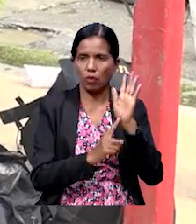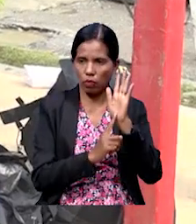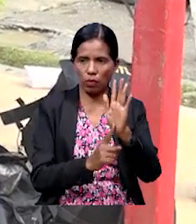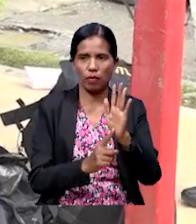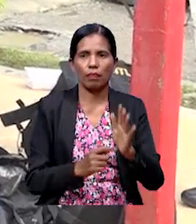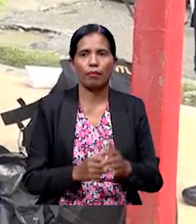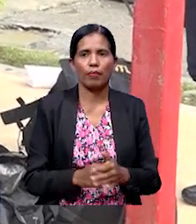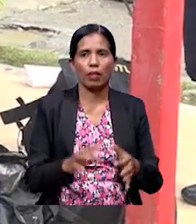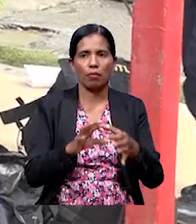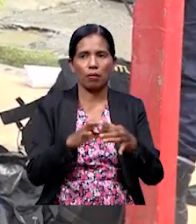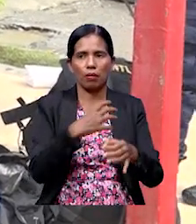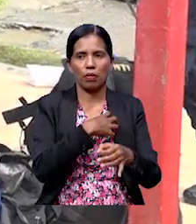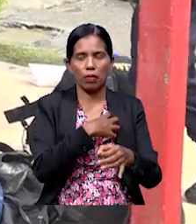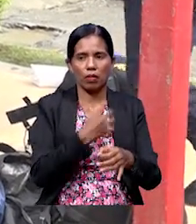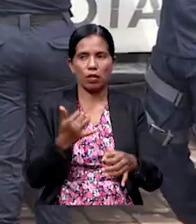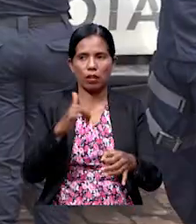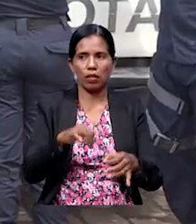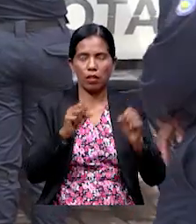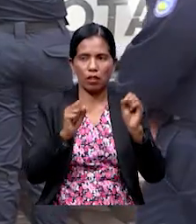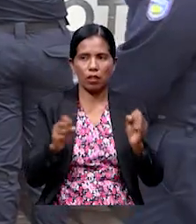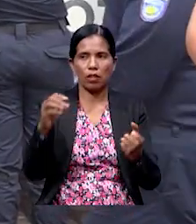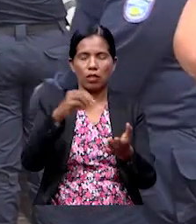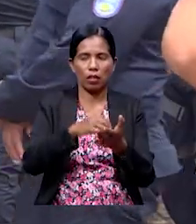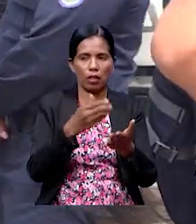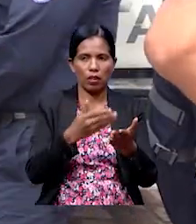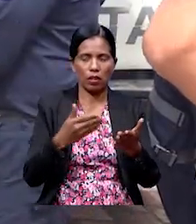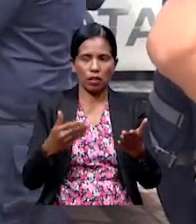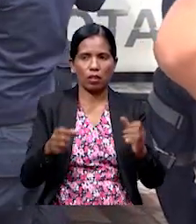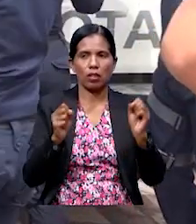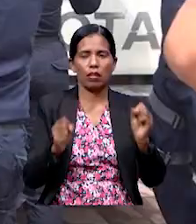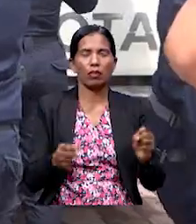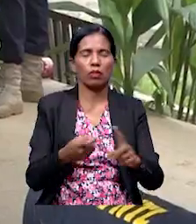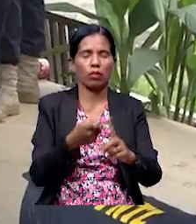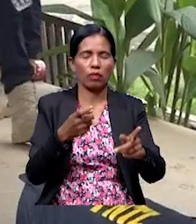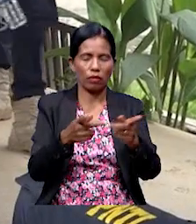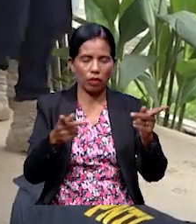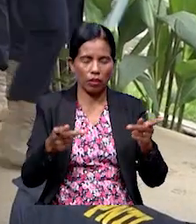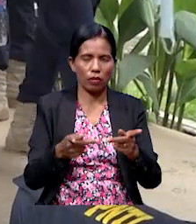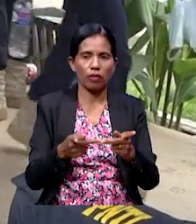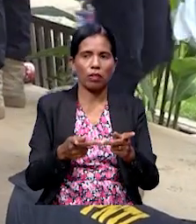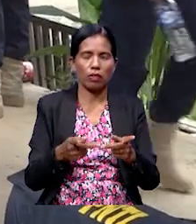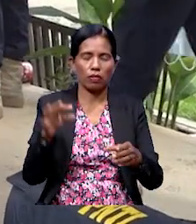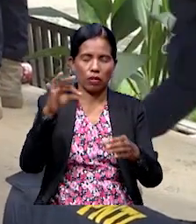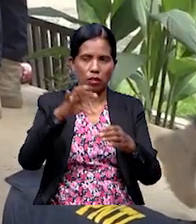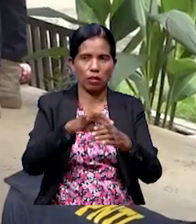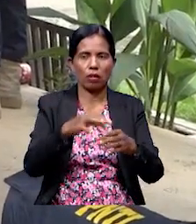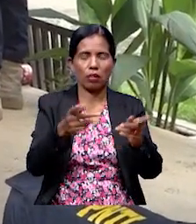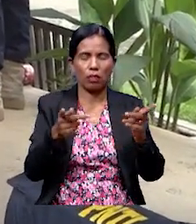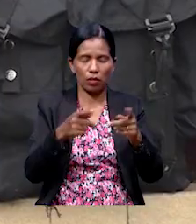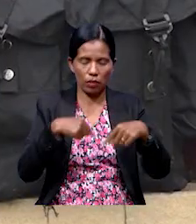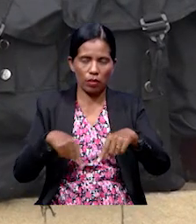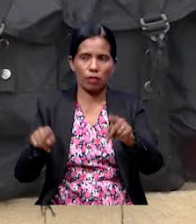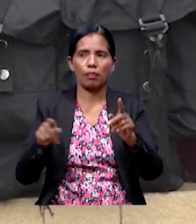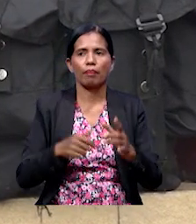Além de né, membro polícia Sira se escolta mos material sensitivo Sira, o si centro votação ba município, ba ingira contagem e a centro votação